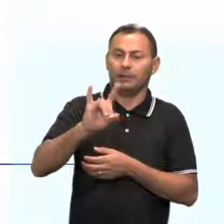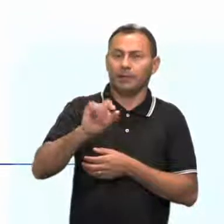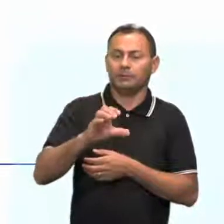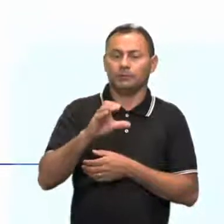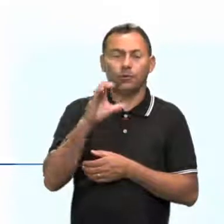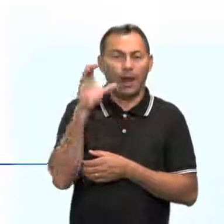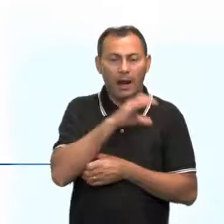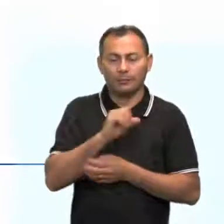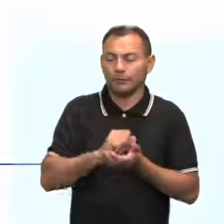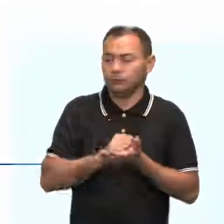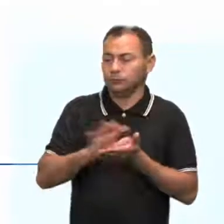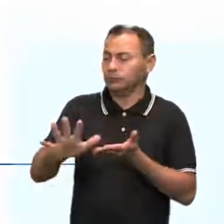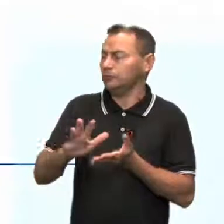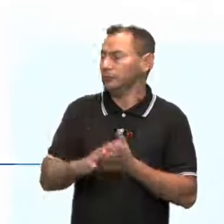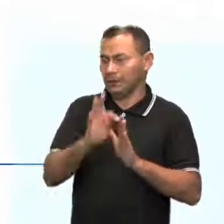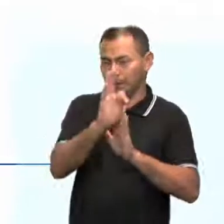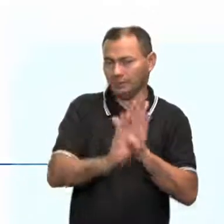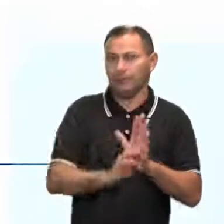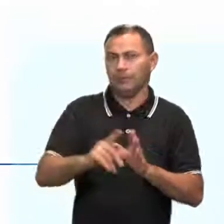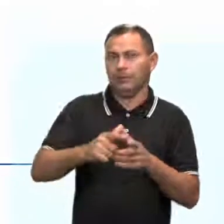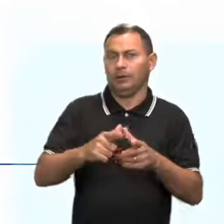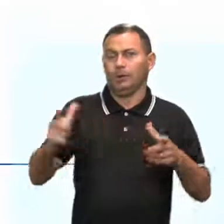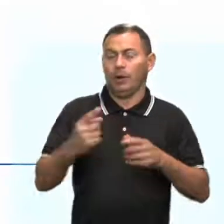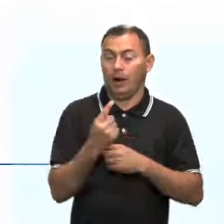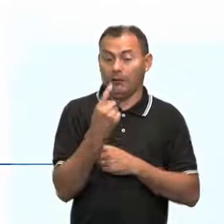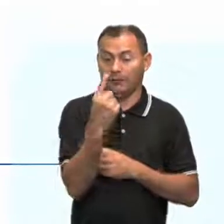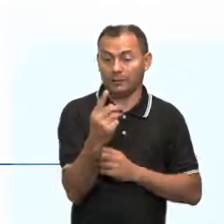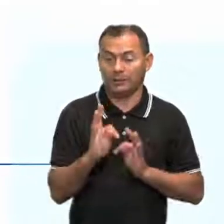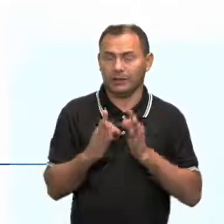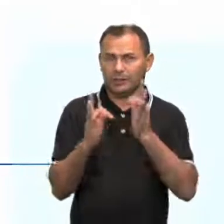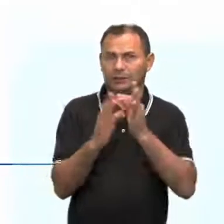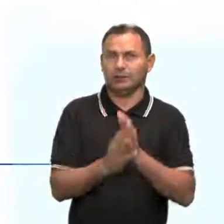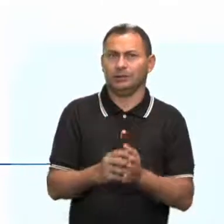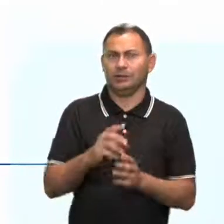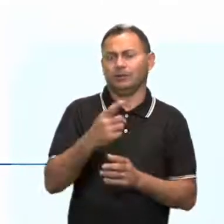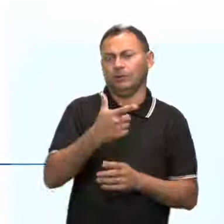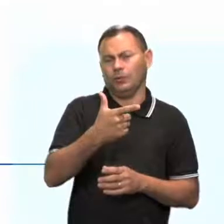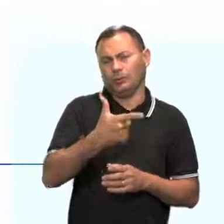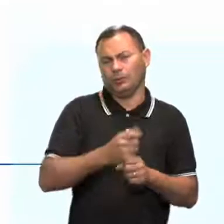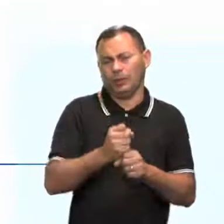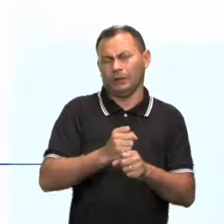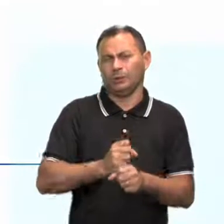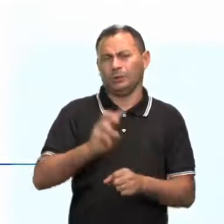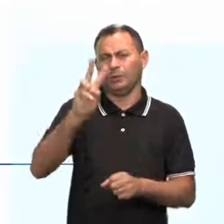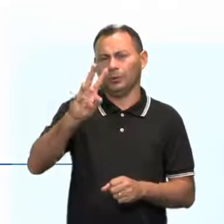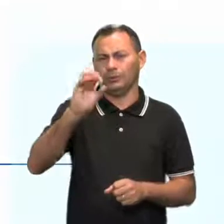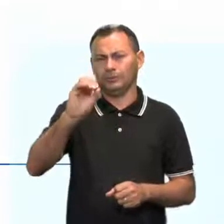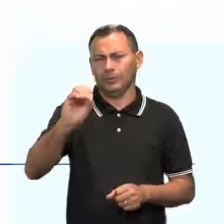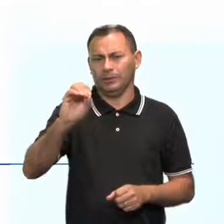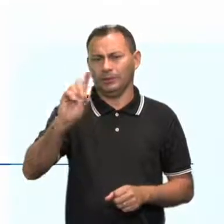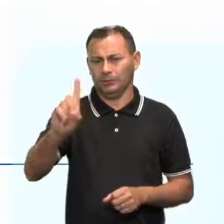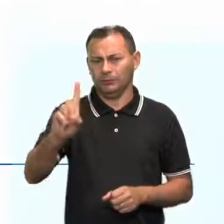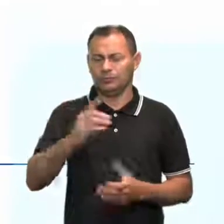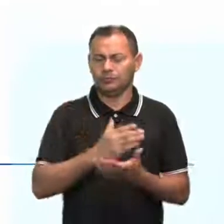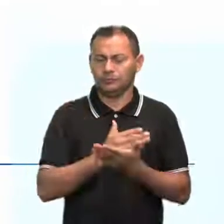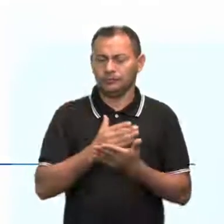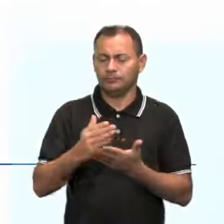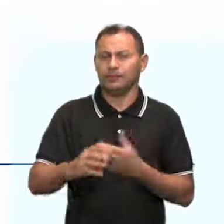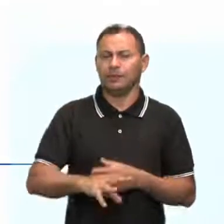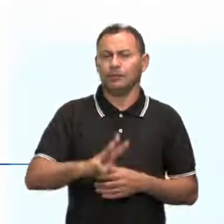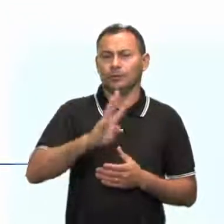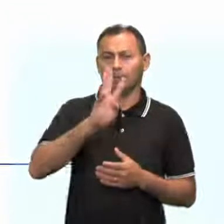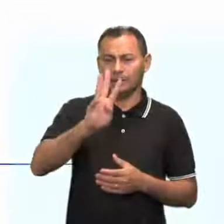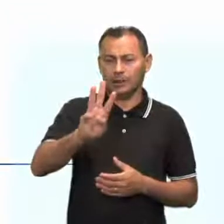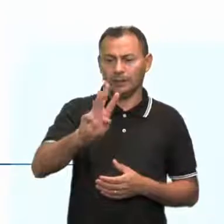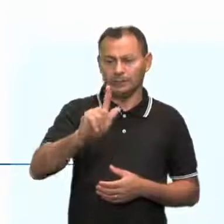gigantesca. Depois, começaram a vir os grandes avanços de tecnologia, lá em torno de 2000, onde começou a nascer o